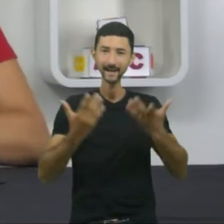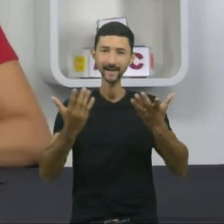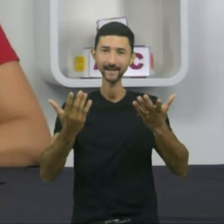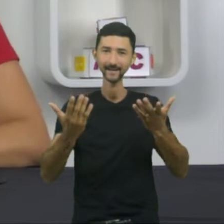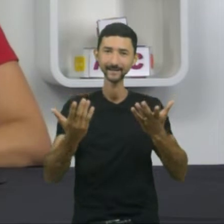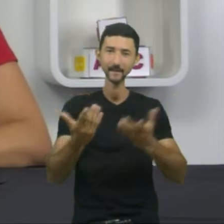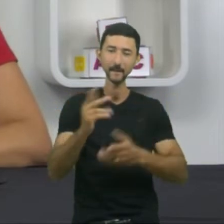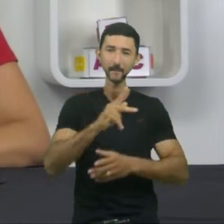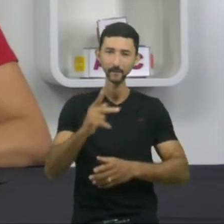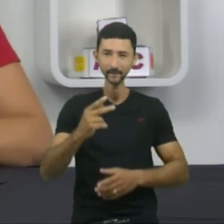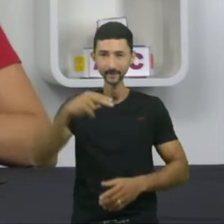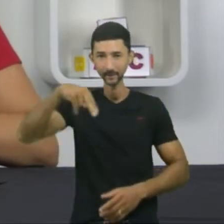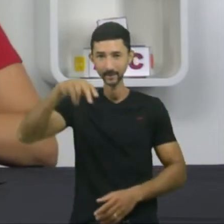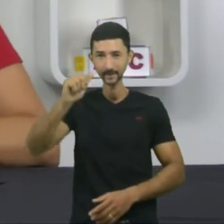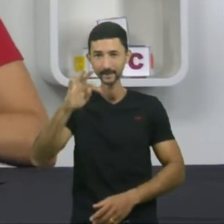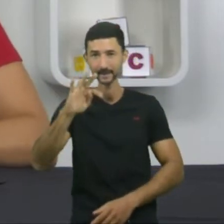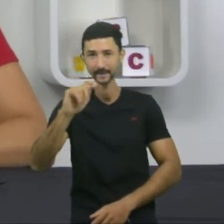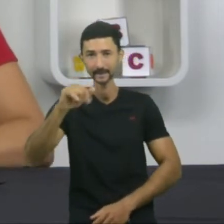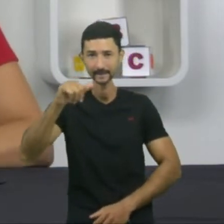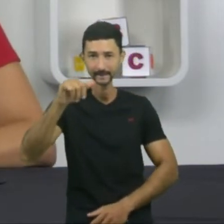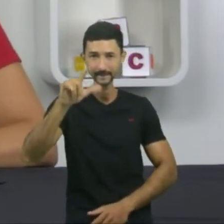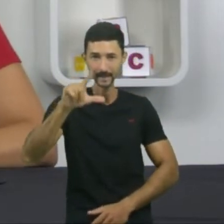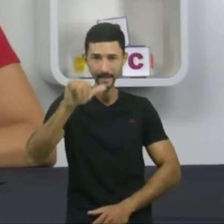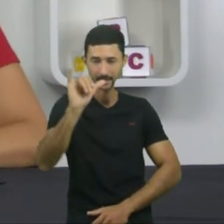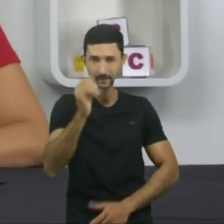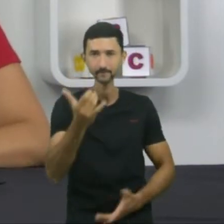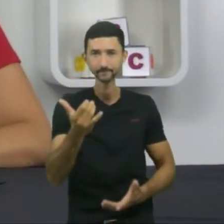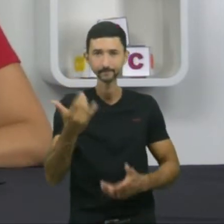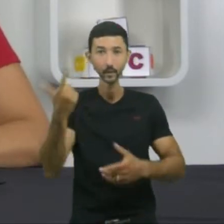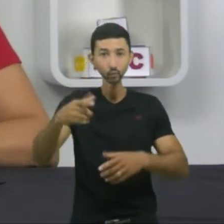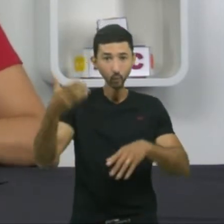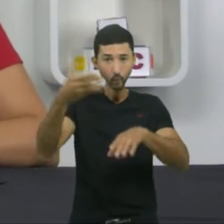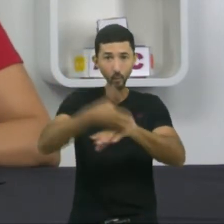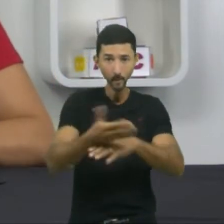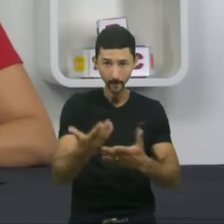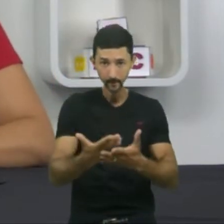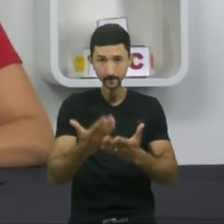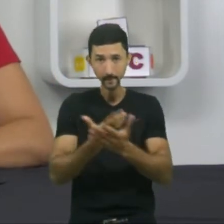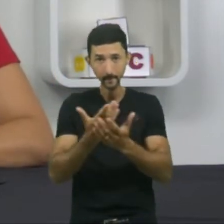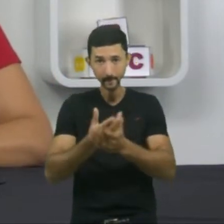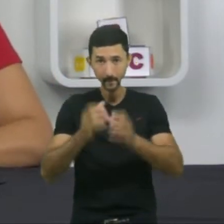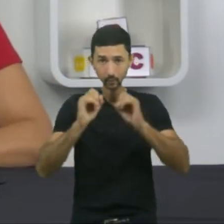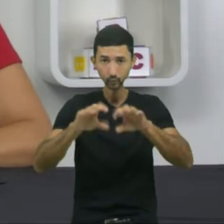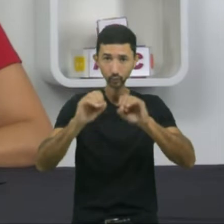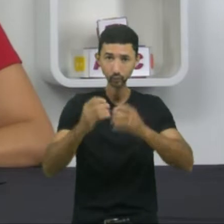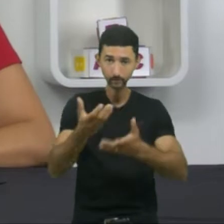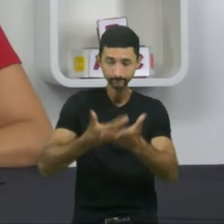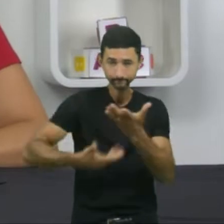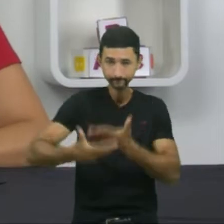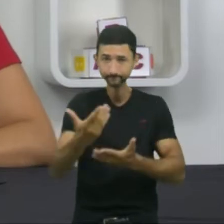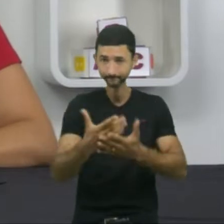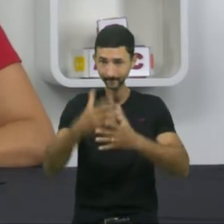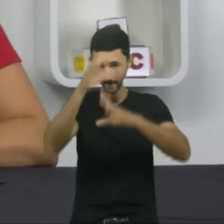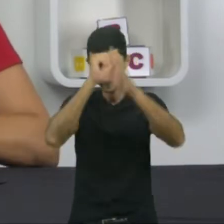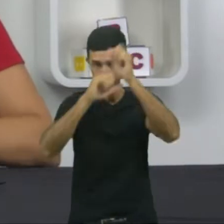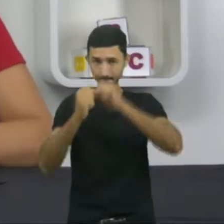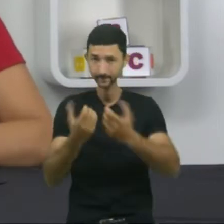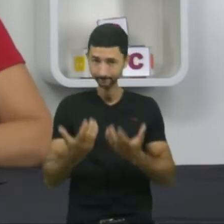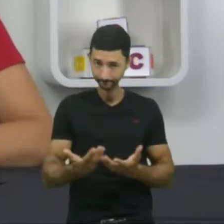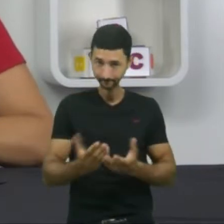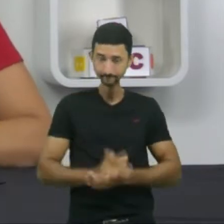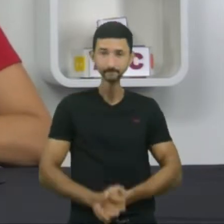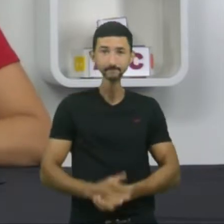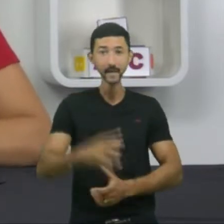professora Nathalie Pinheiro, estou mais uma vez aqui com vocês para compartilhar conhecimento. E só